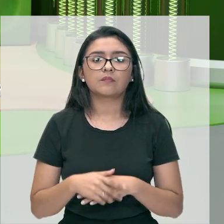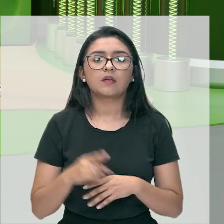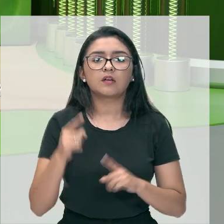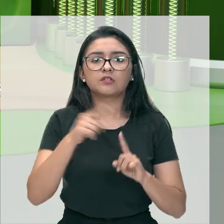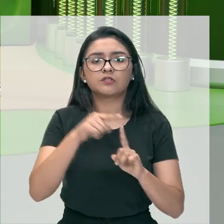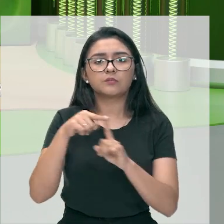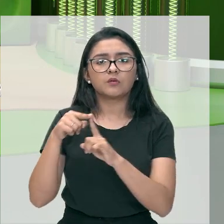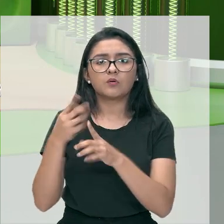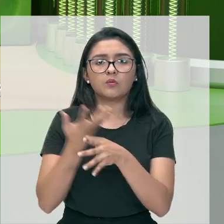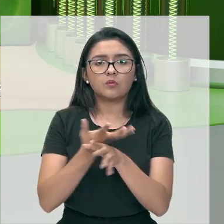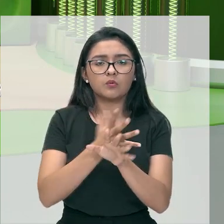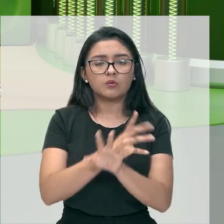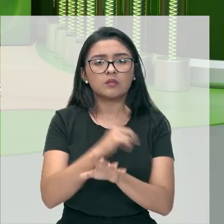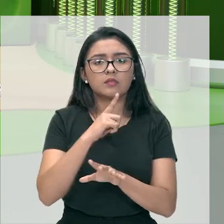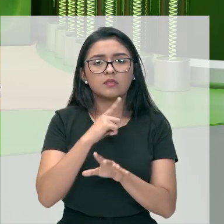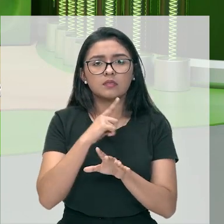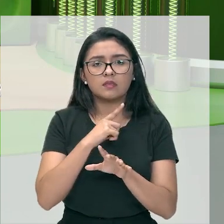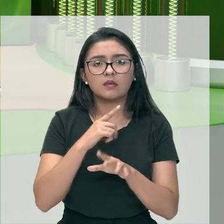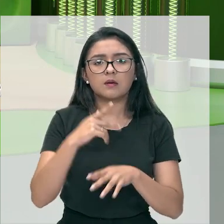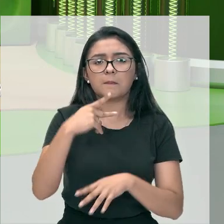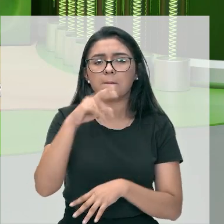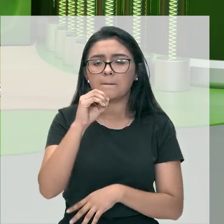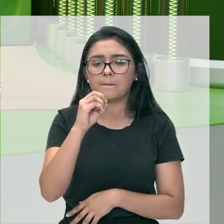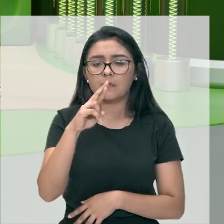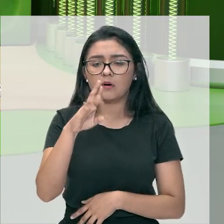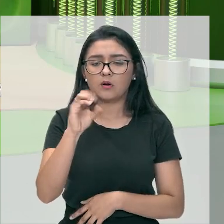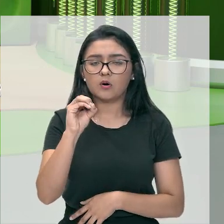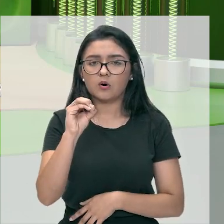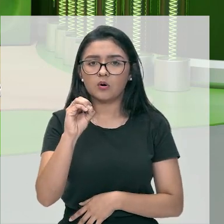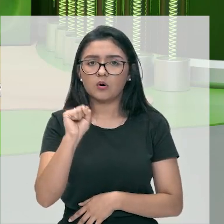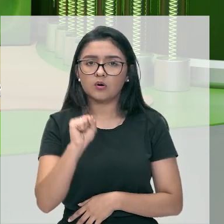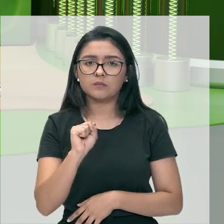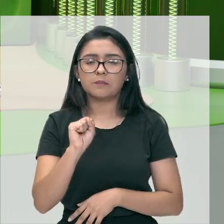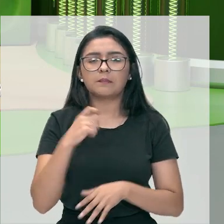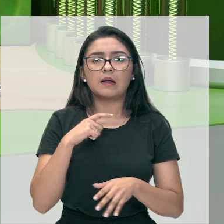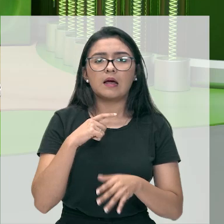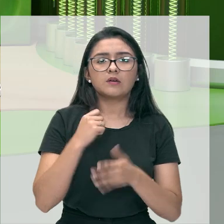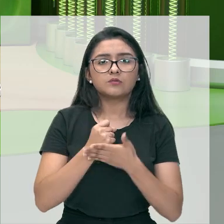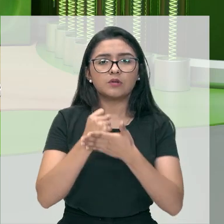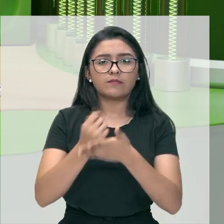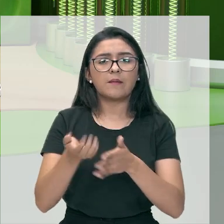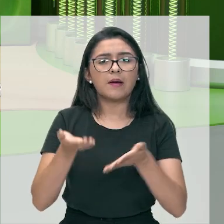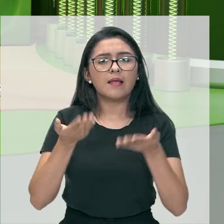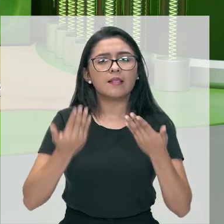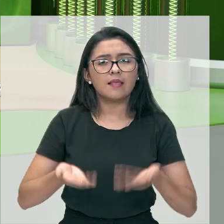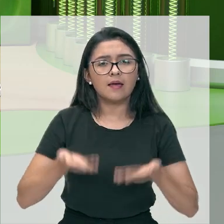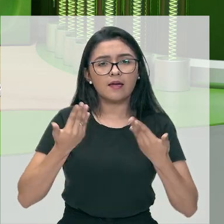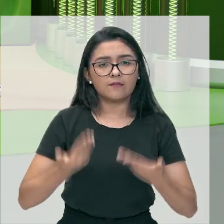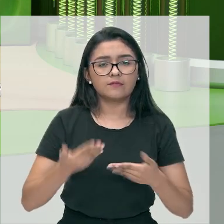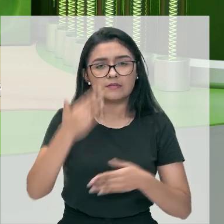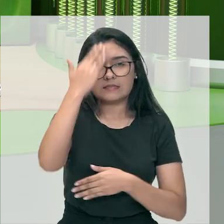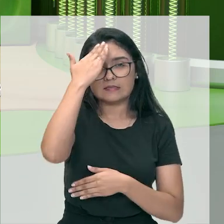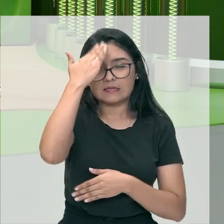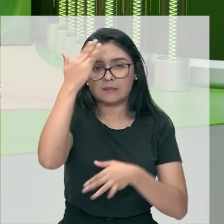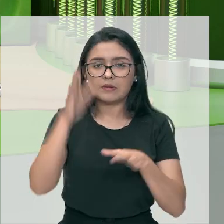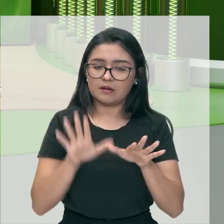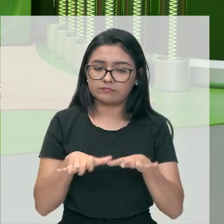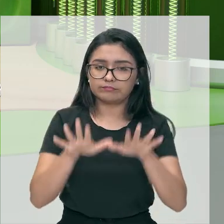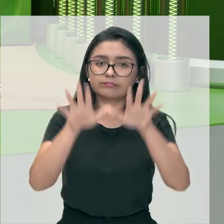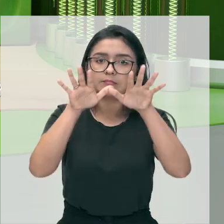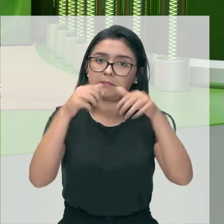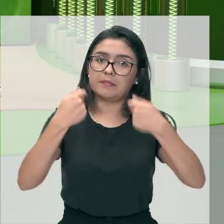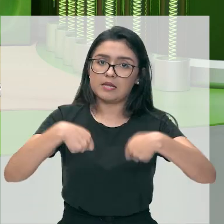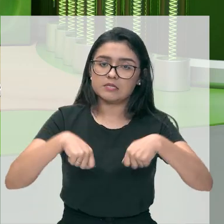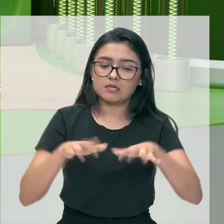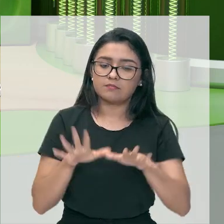São ossos que têm umas espécies ali de poros, né? Para eles ficarem mais leves. Porque como nós sabemos, as aves, elas vão voar. E para